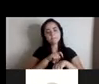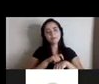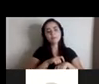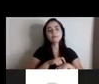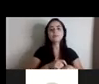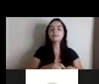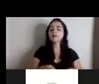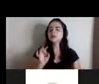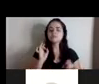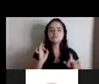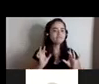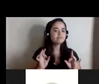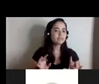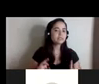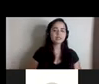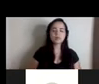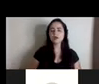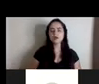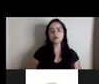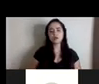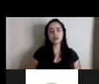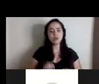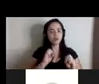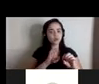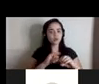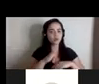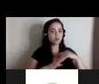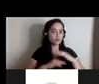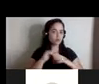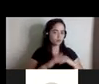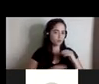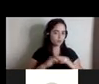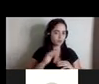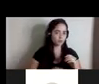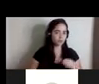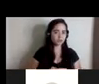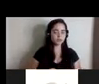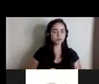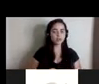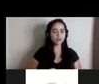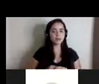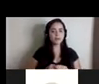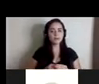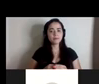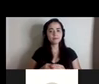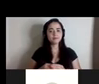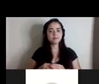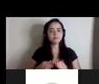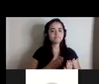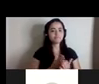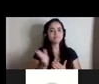Então, a educação profissional, ela perpassa